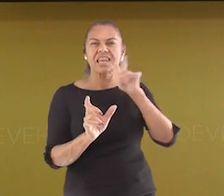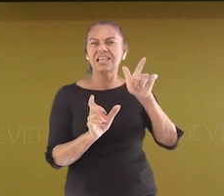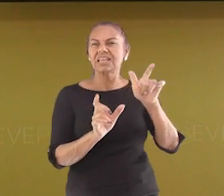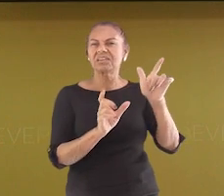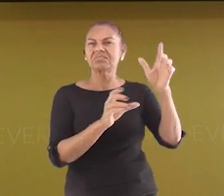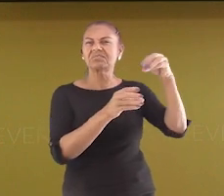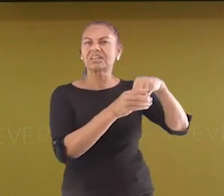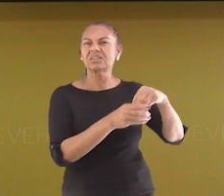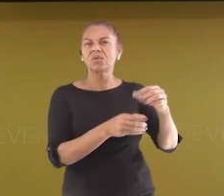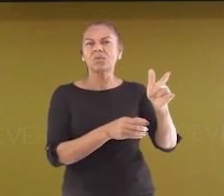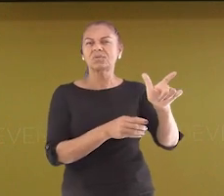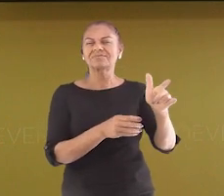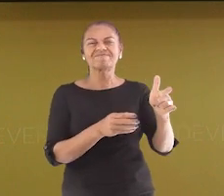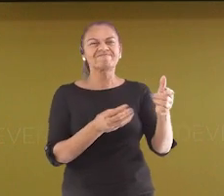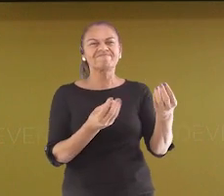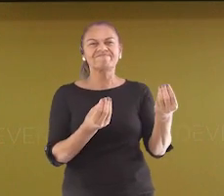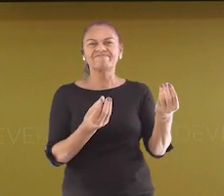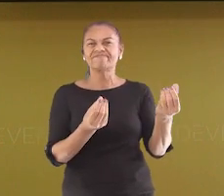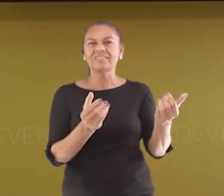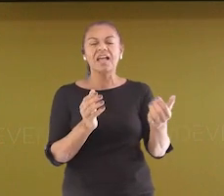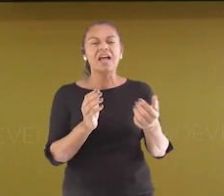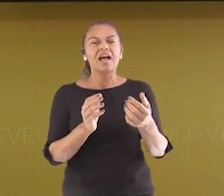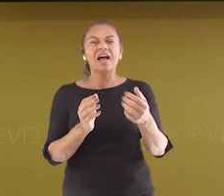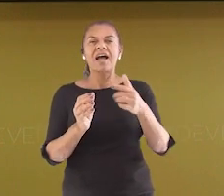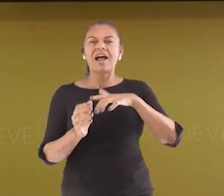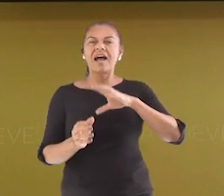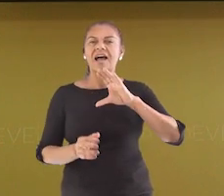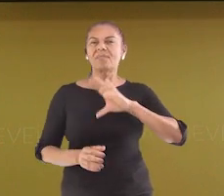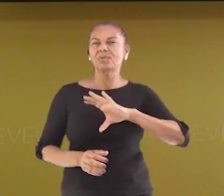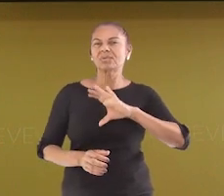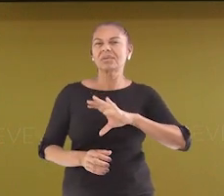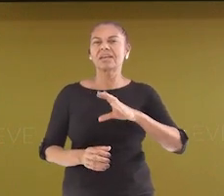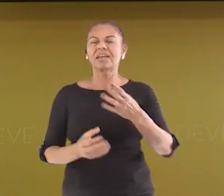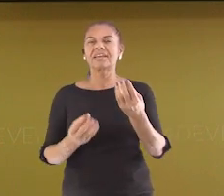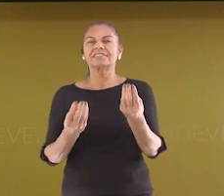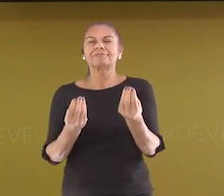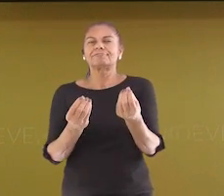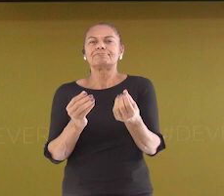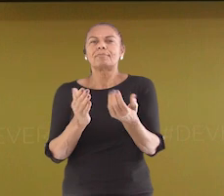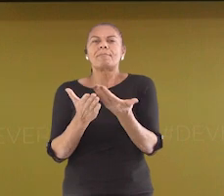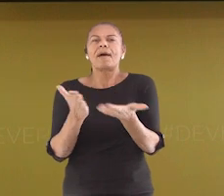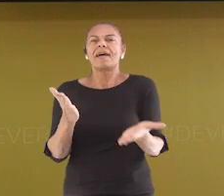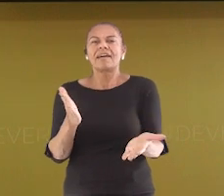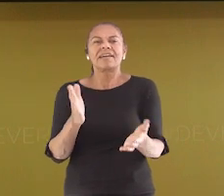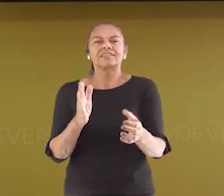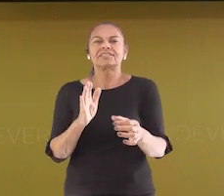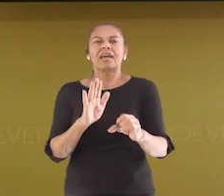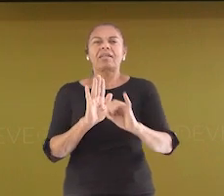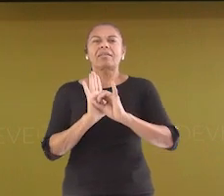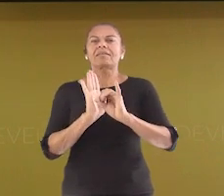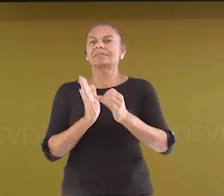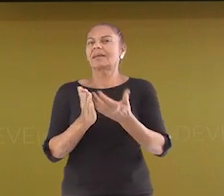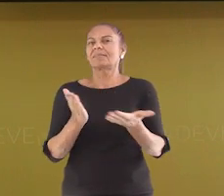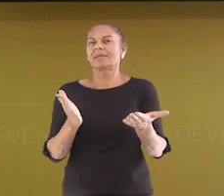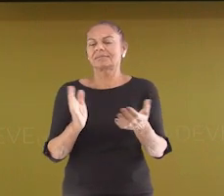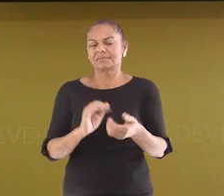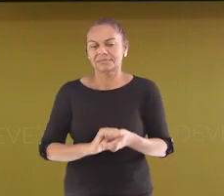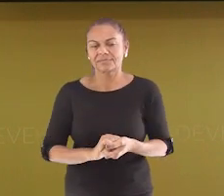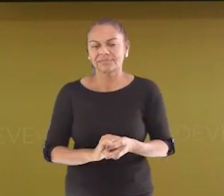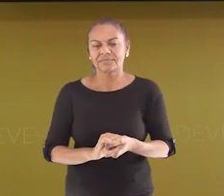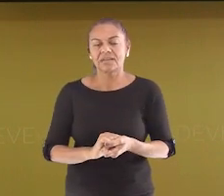de expressões estrangeiras acaba fazendo com que a língua portuguesa brasileira perca sua identidade, não só a nossa língua como qualquer